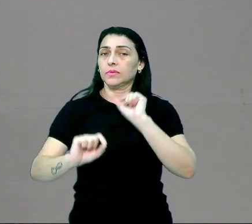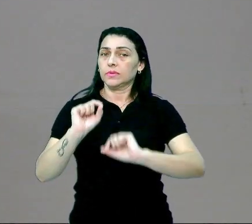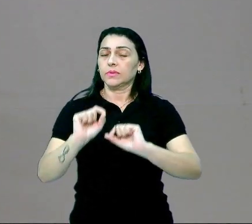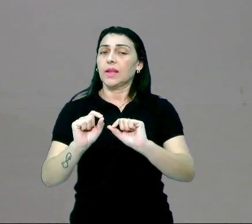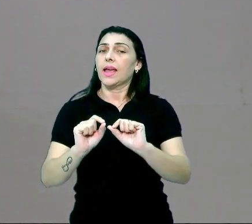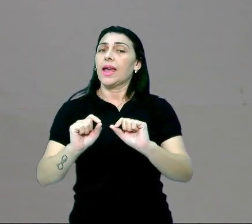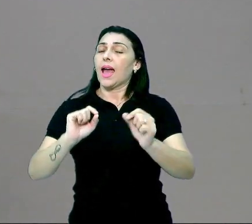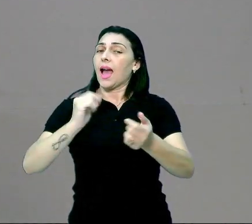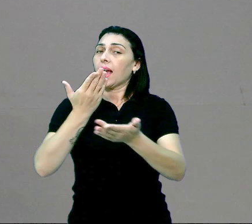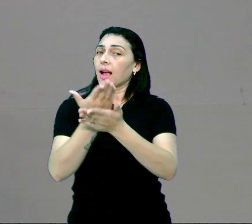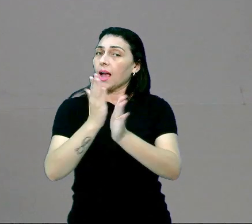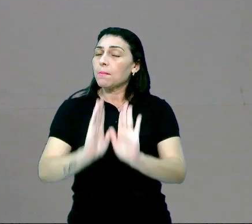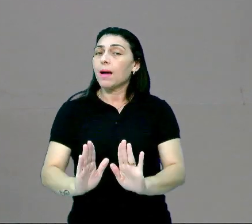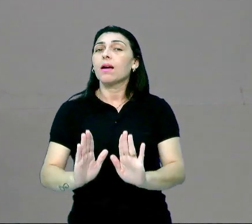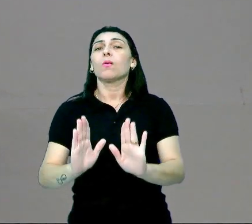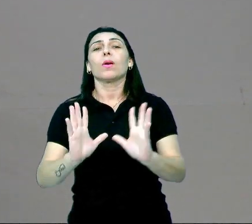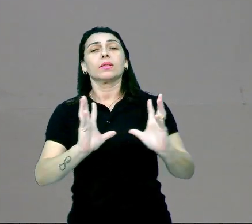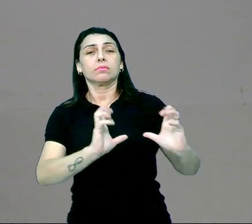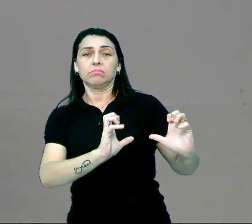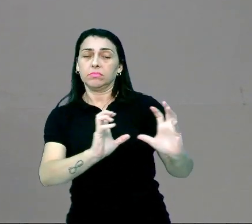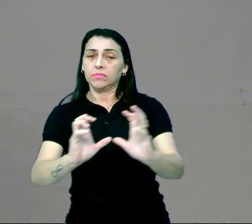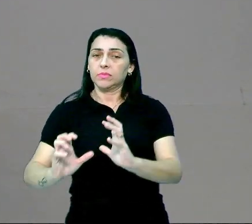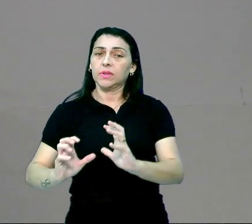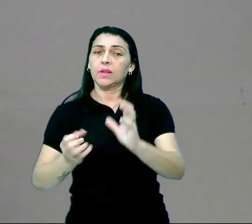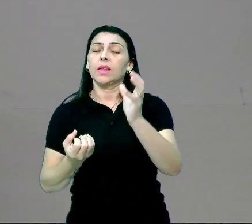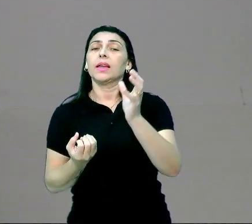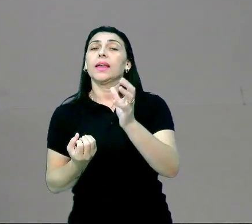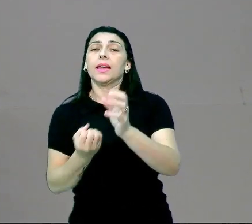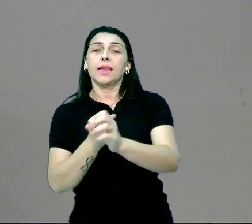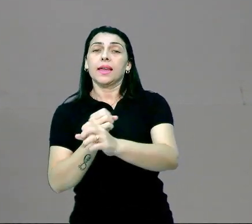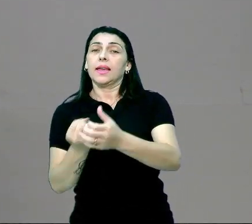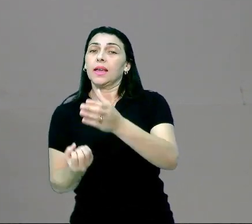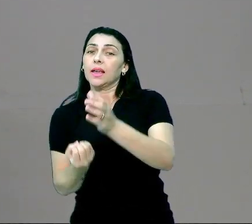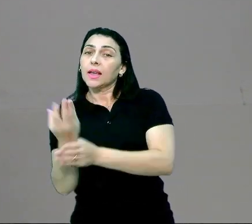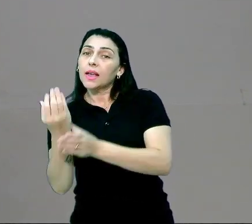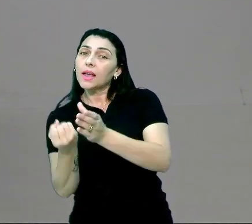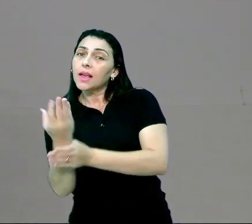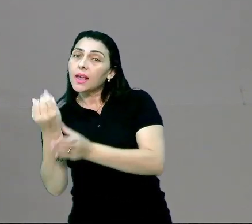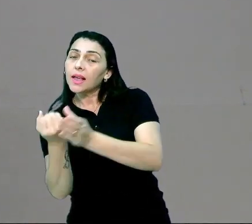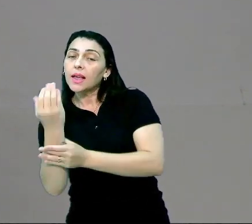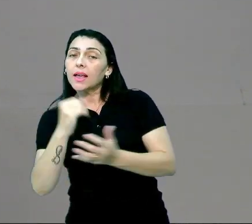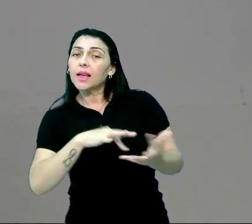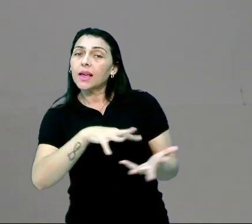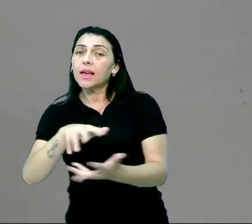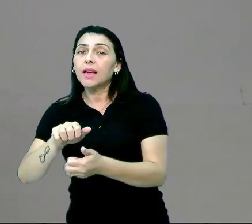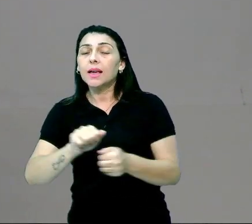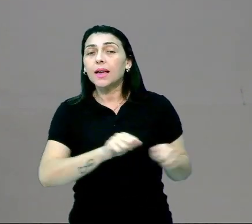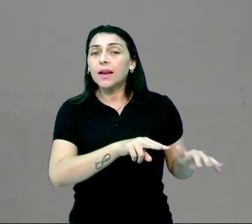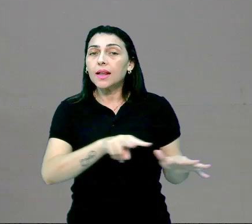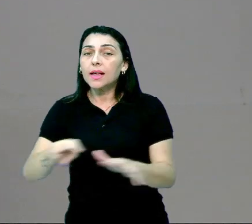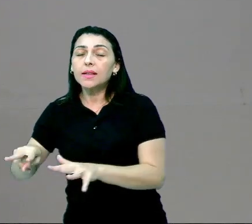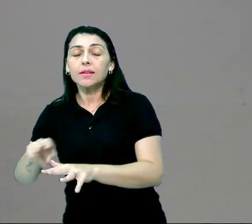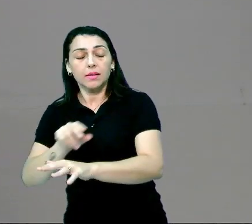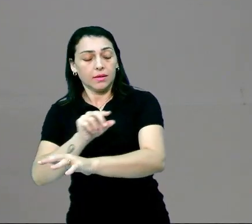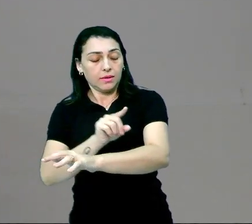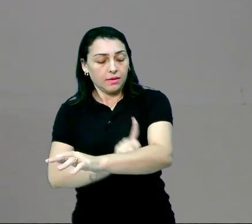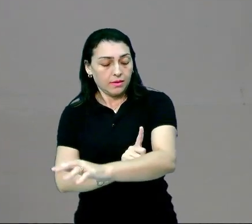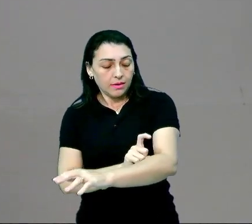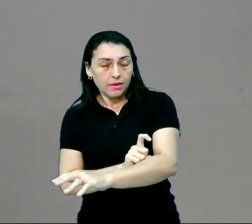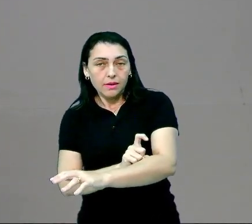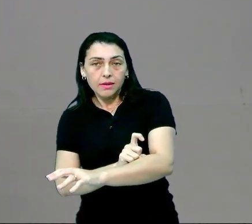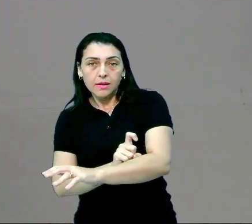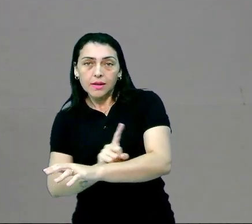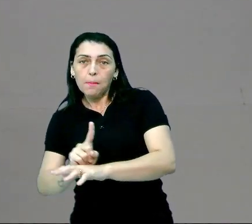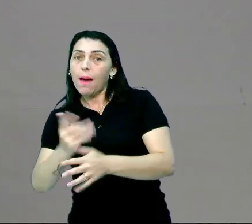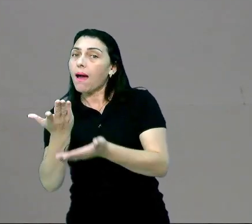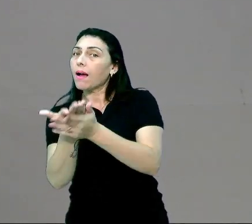justamente acabar com essa polêmica entre criacionismo e evolucionismo. E não é apenas para acabar com essa